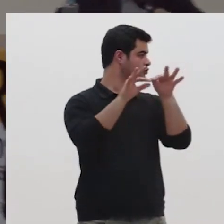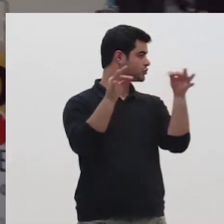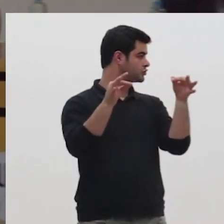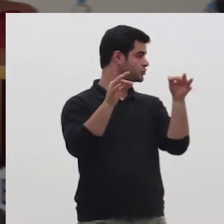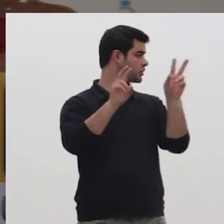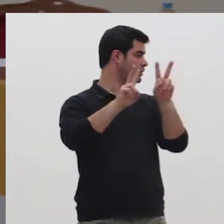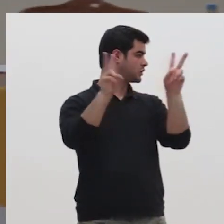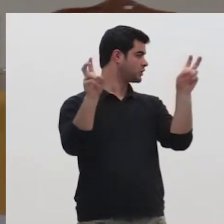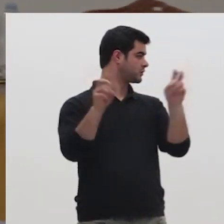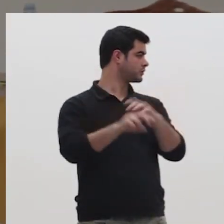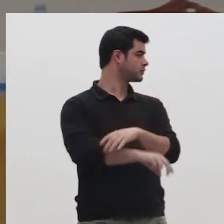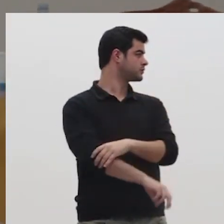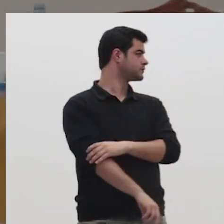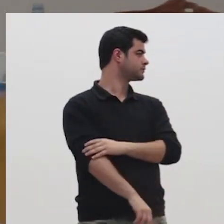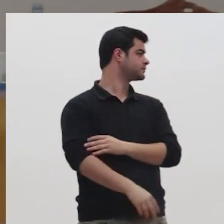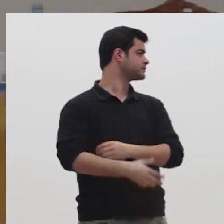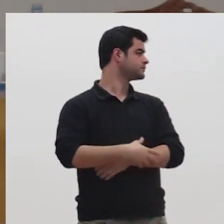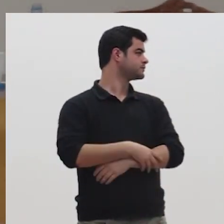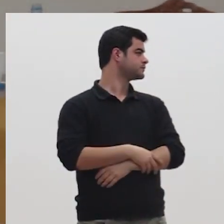Ah, sim, está certo.